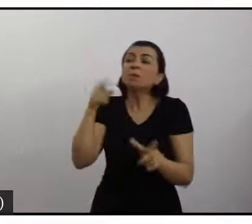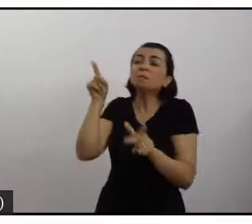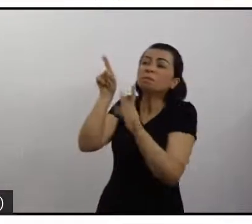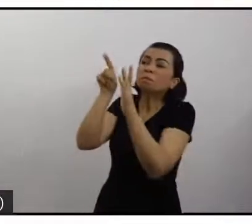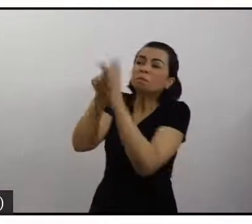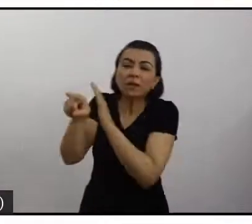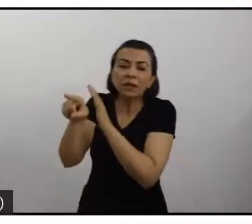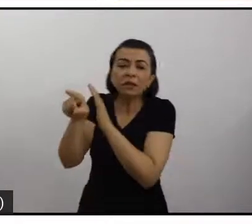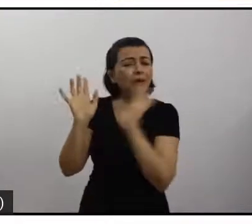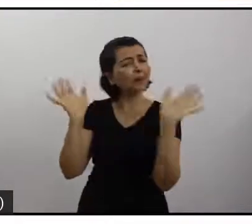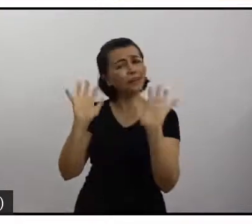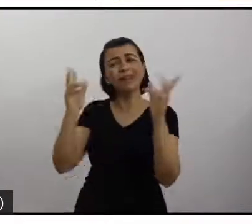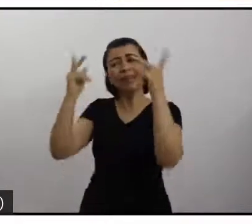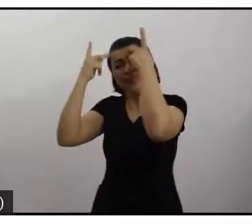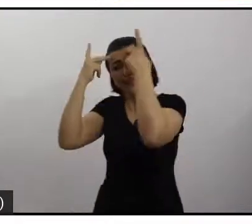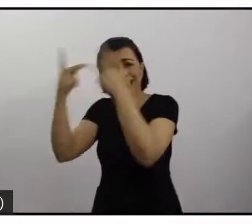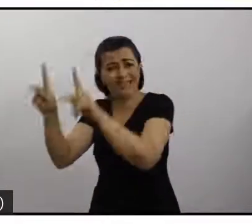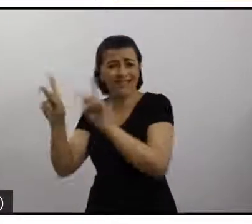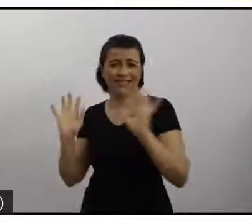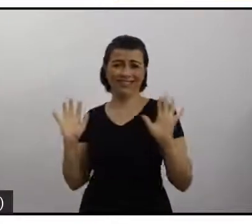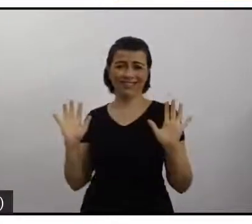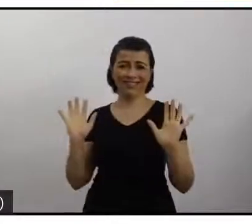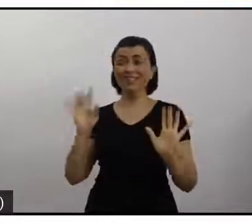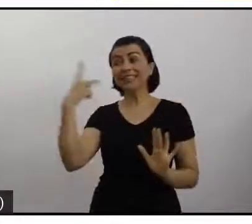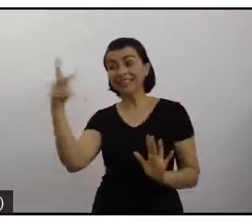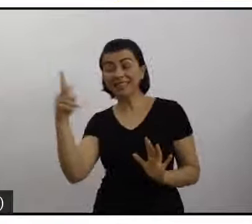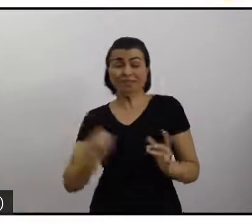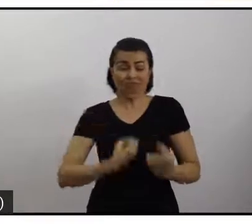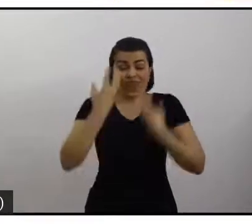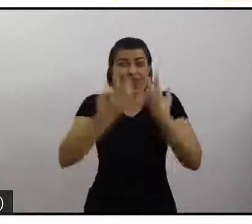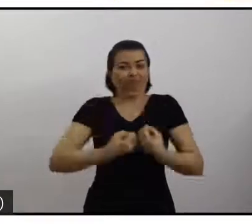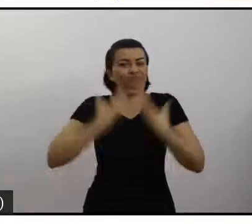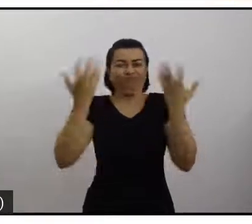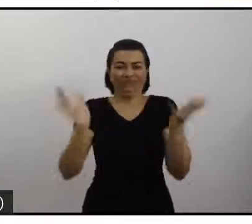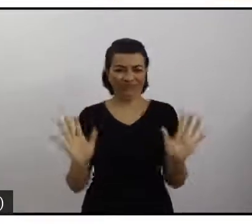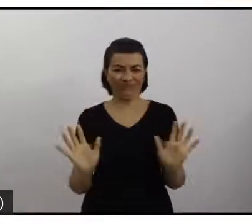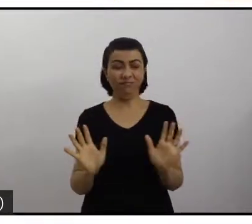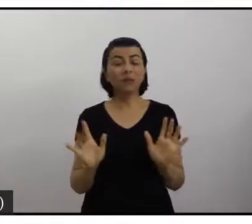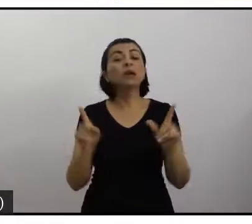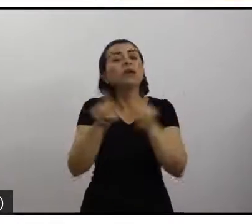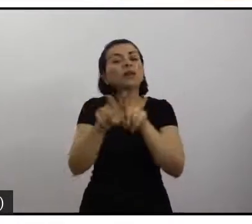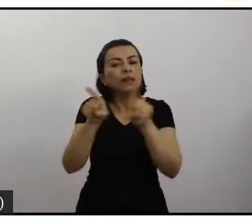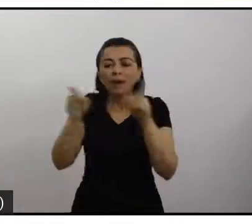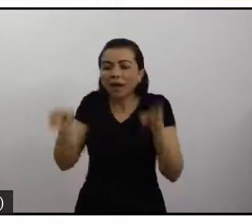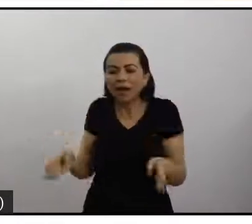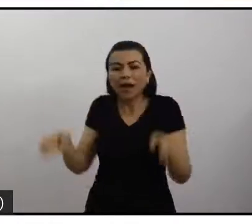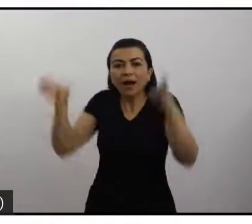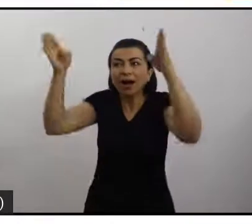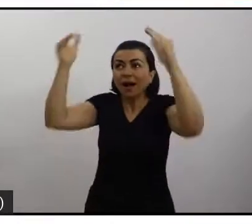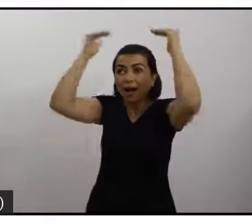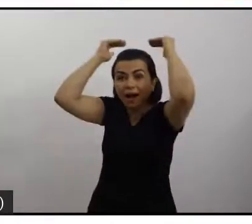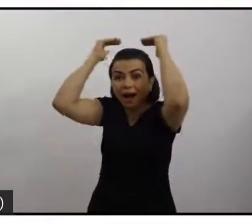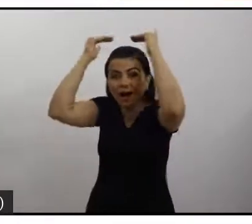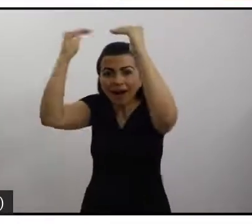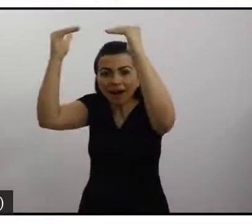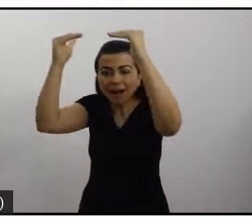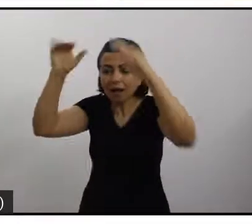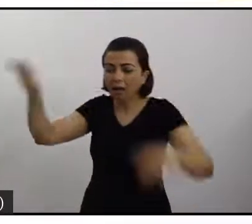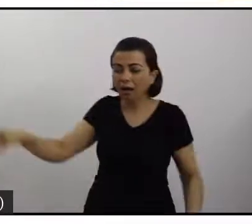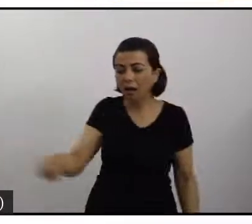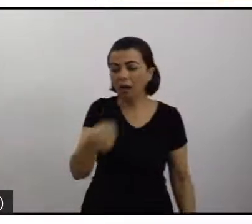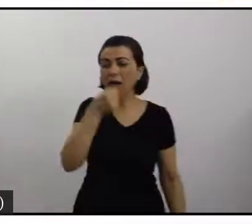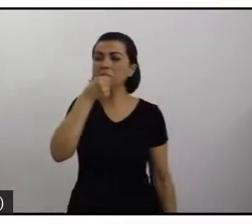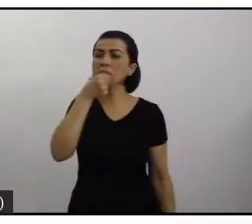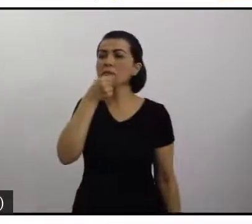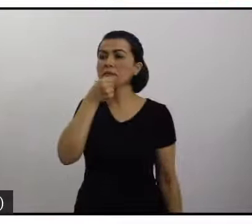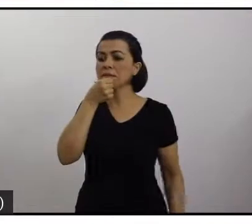de trabalhar, né? Mas, assim, deixava claro, na cabine... Eu não tinha microfone, ninguém estava com o